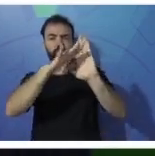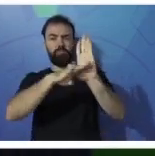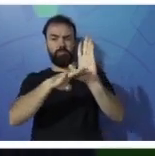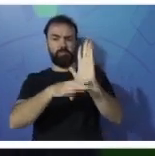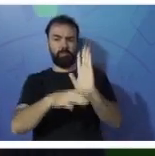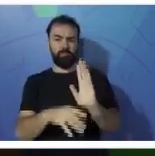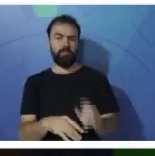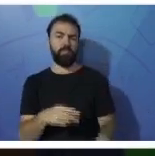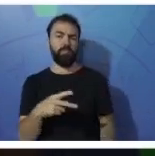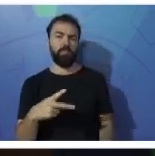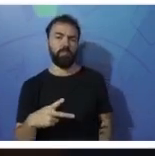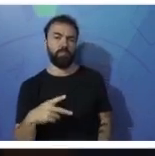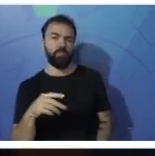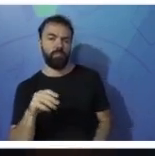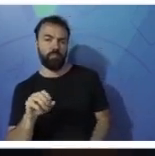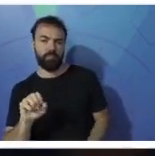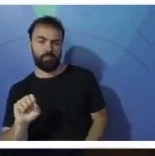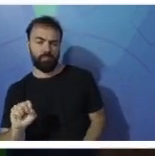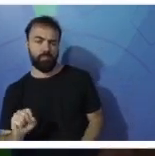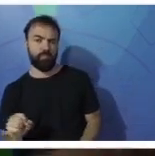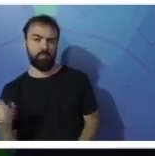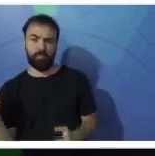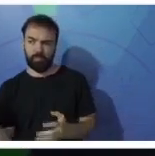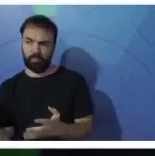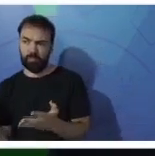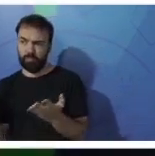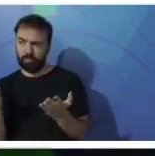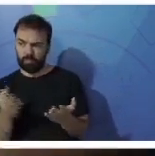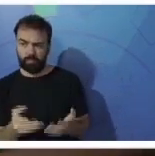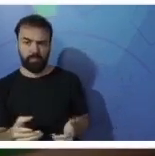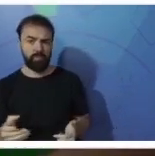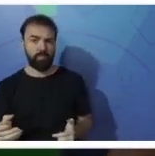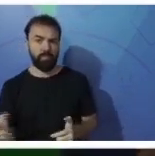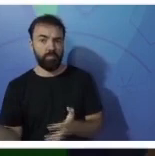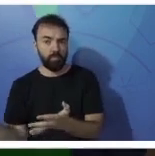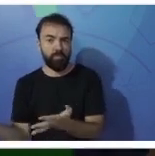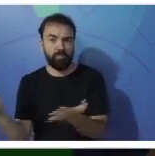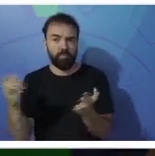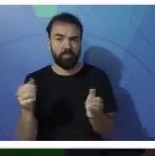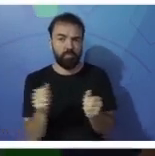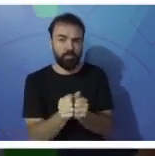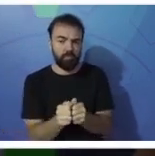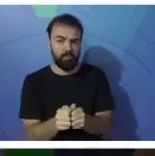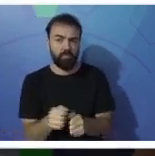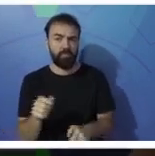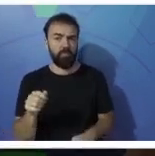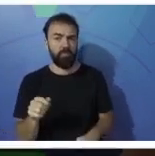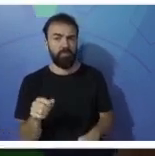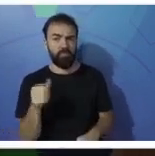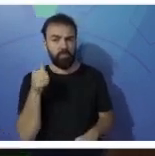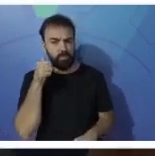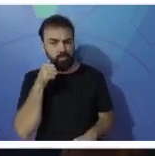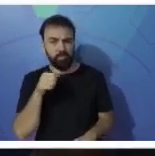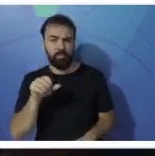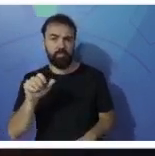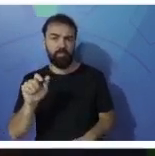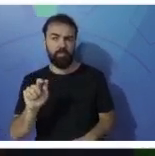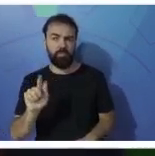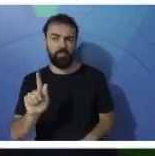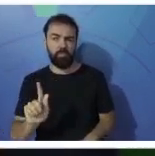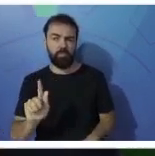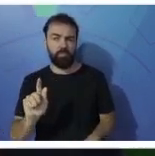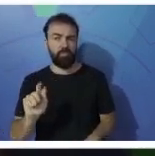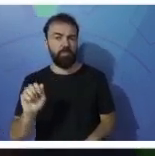colocou o pós-escrito. Quando vier, traga a Gabi. Não esqueci que ela